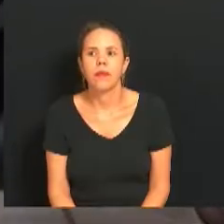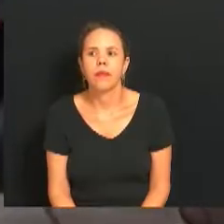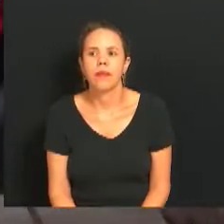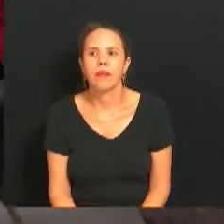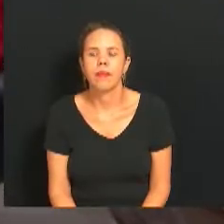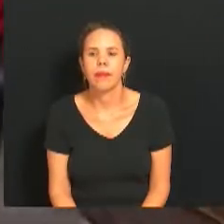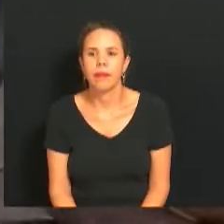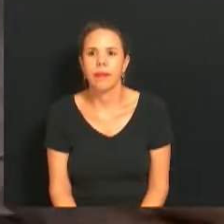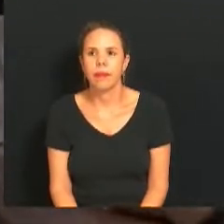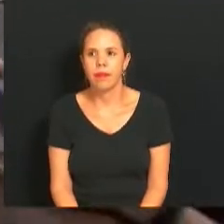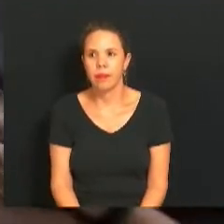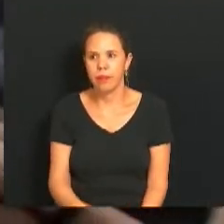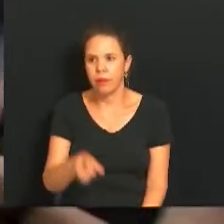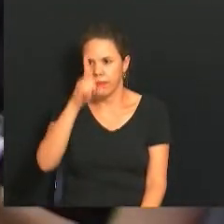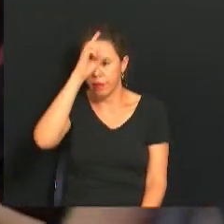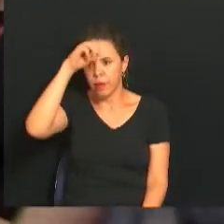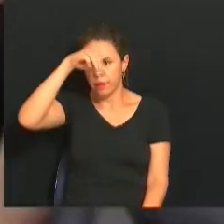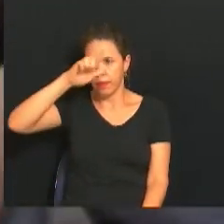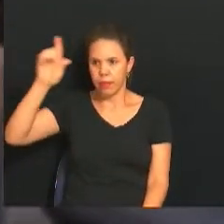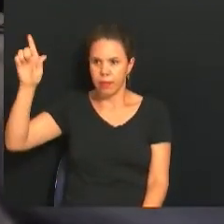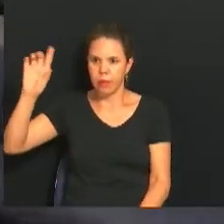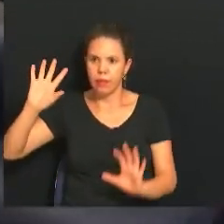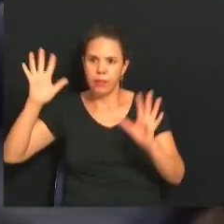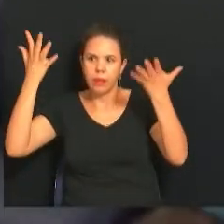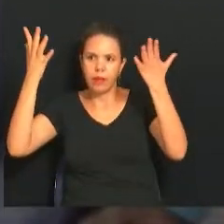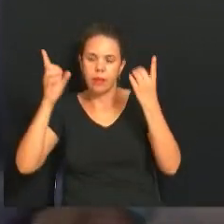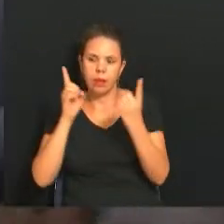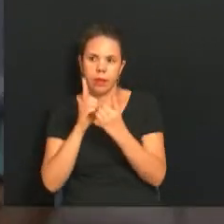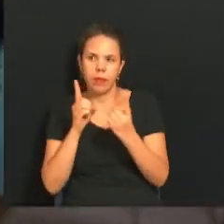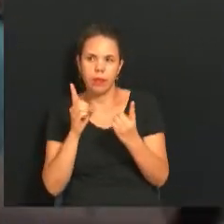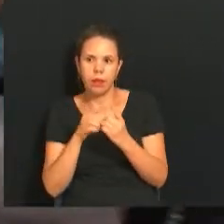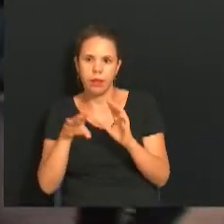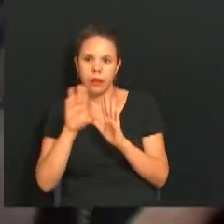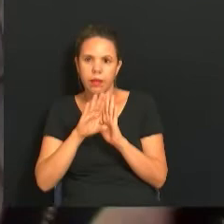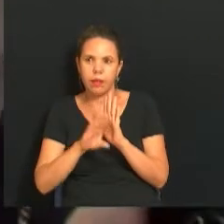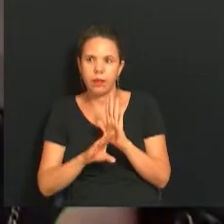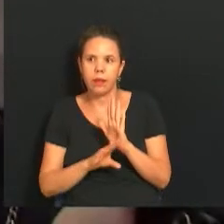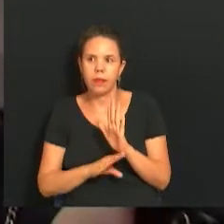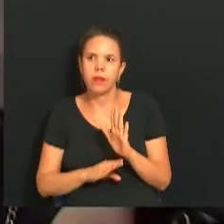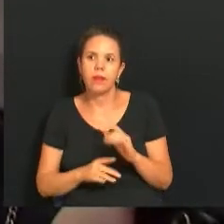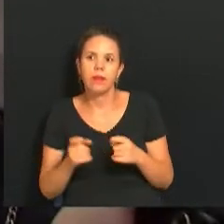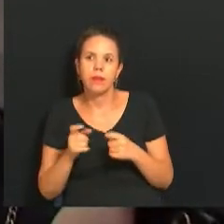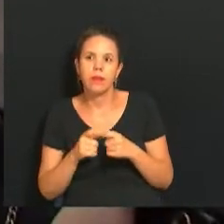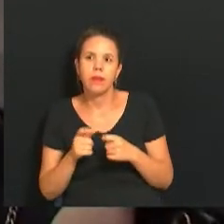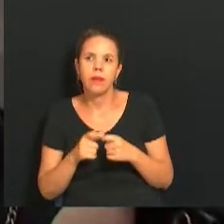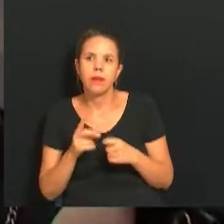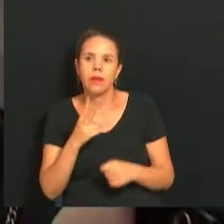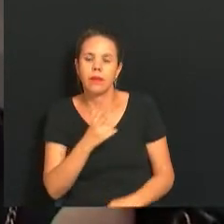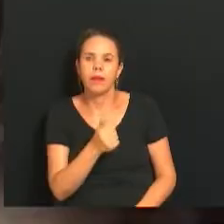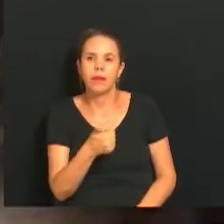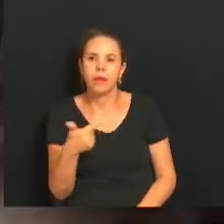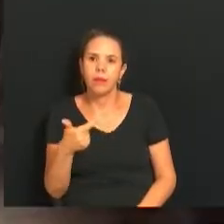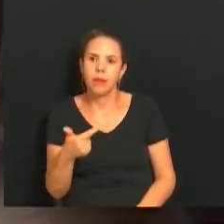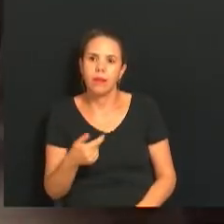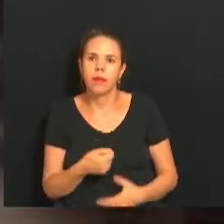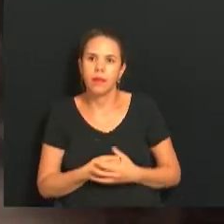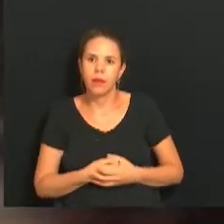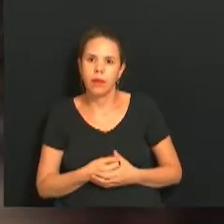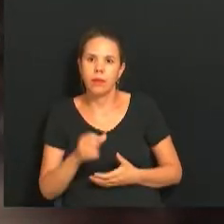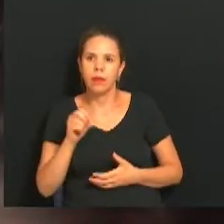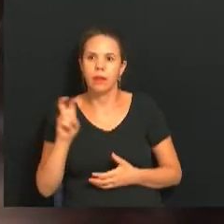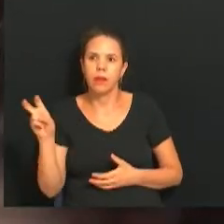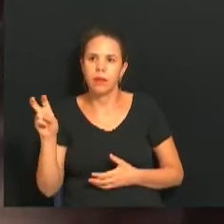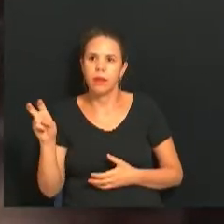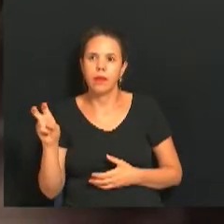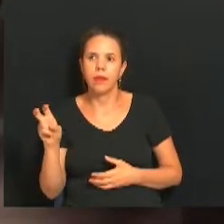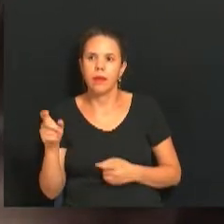Mário Gatti realizou um evento de recepção para o programa de residência médica 2022. 95